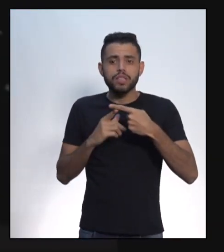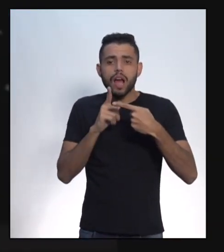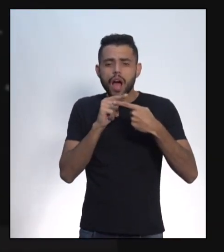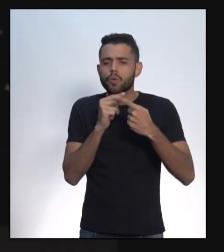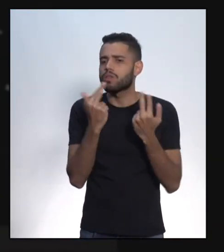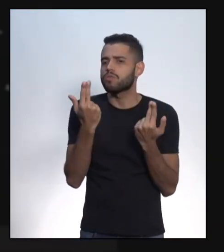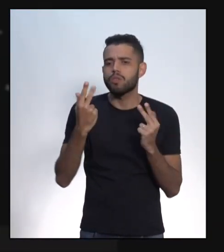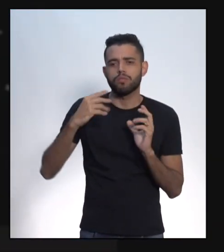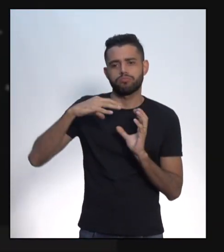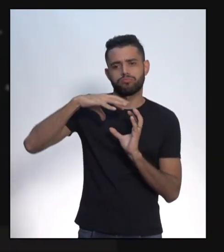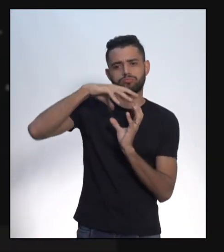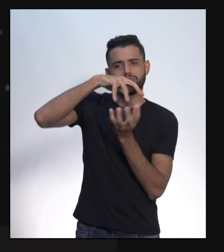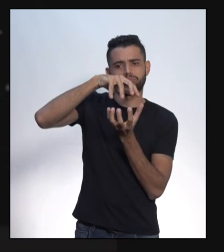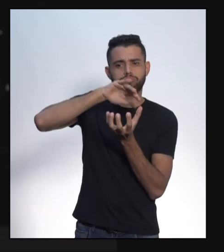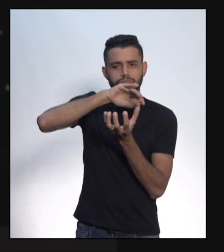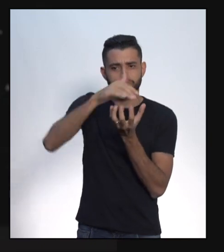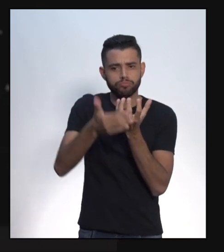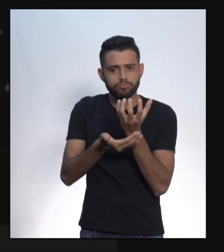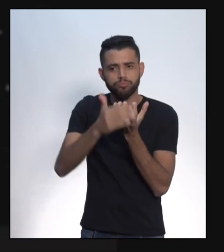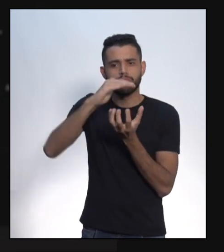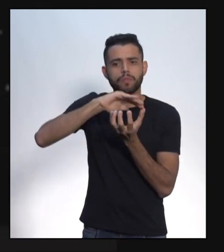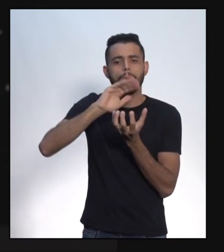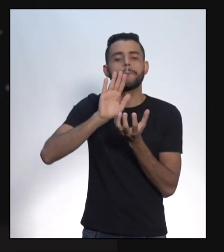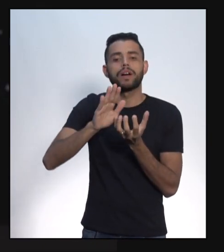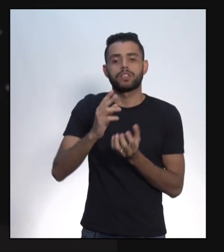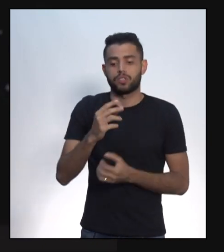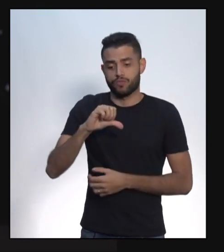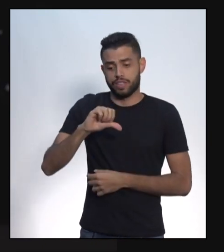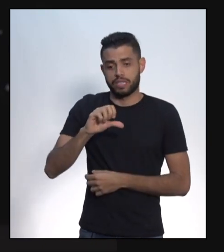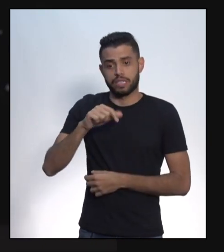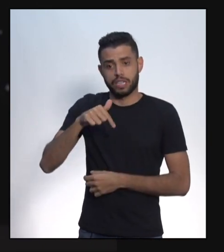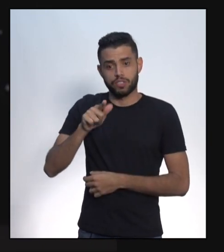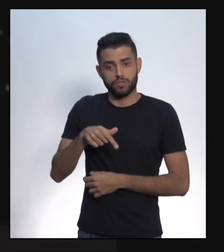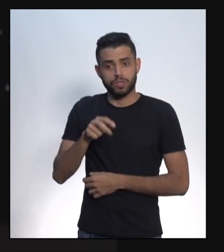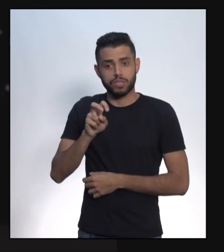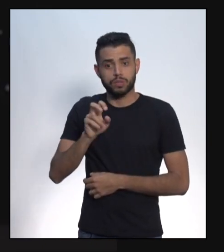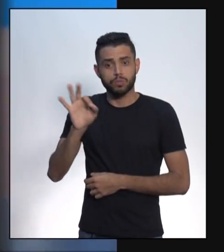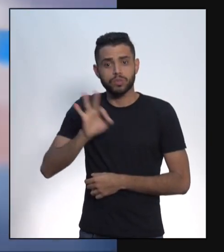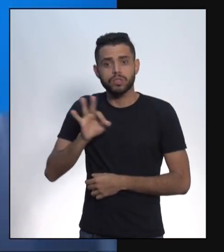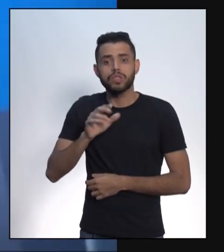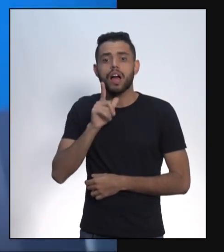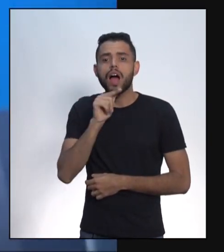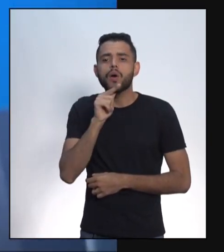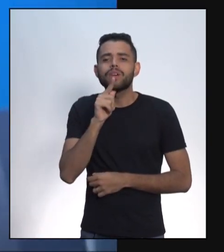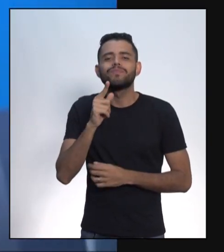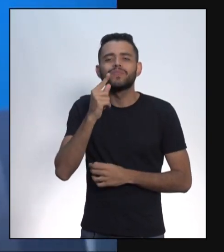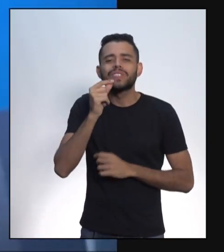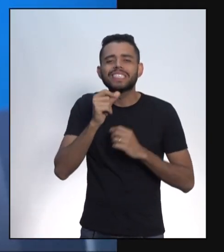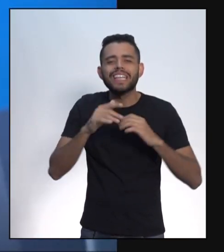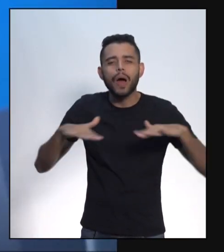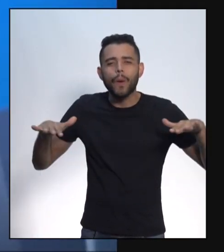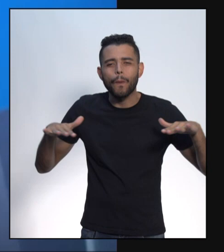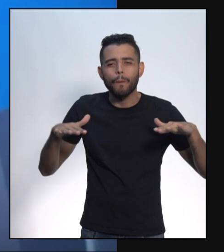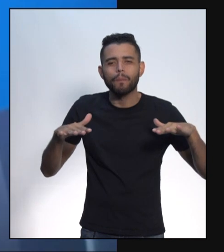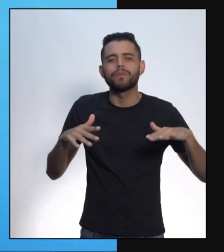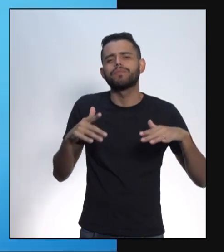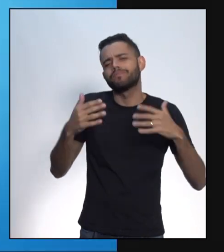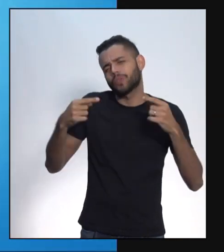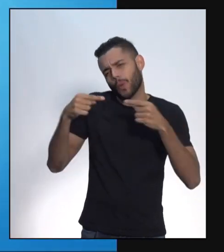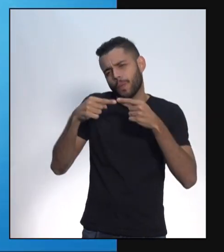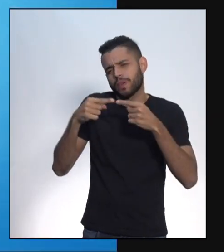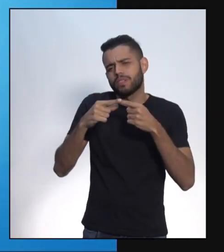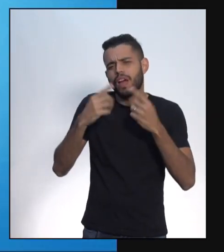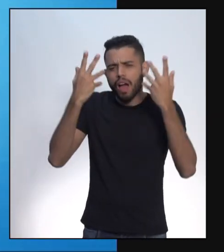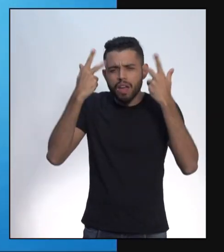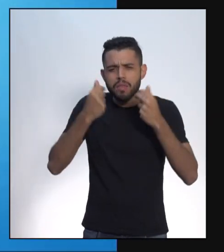planeta Terra. Acontece que 97,5% de toda essa água é salgada. É perfeita para os animais marinhos, mas não